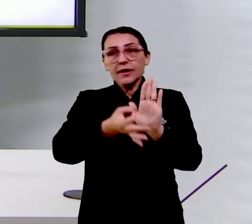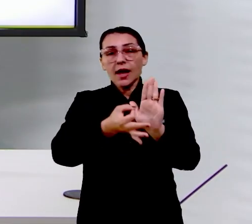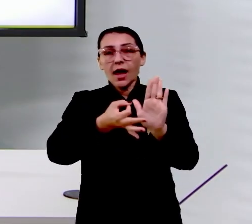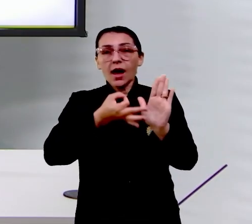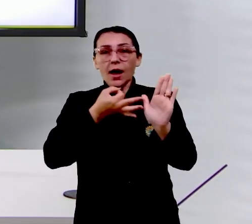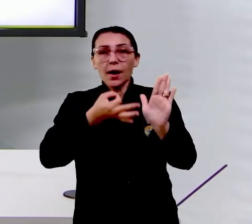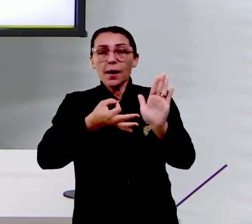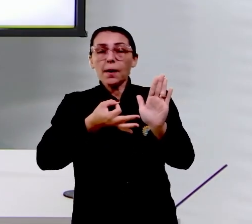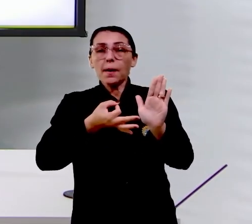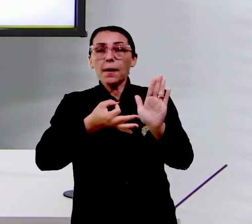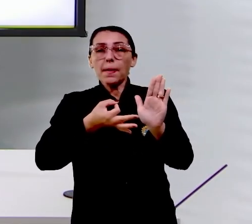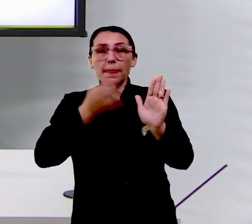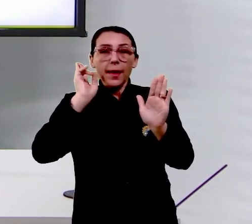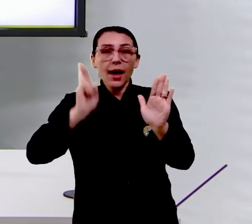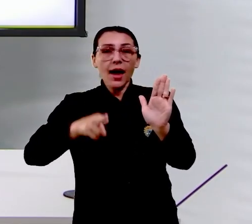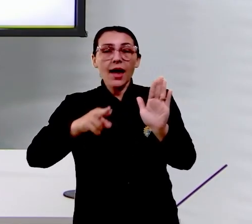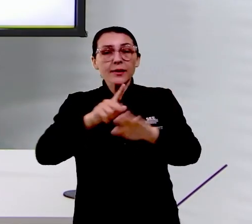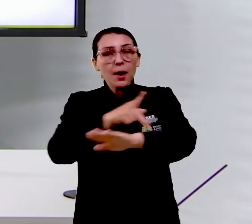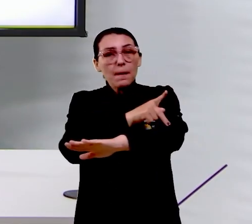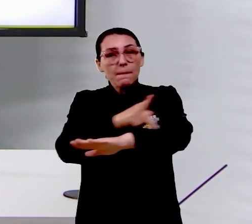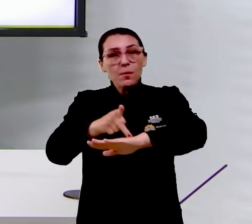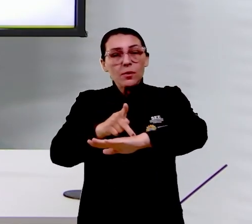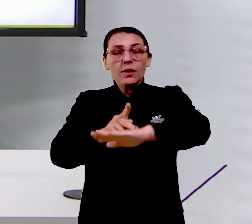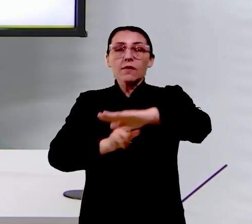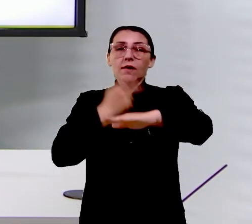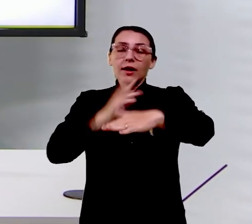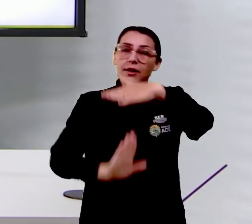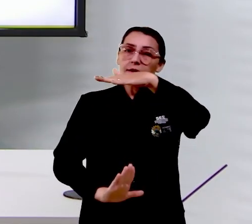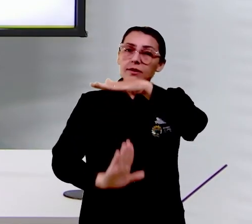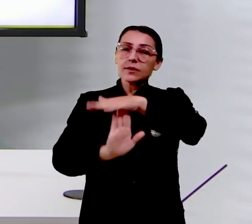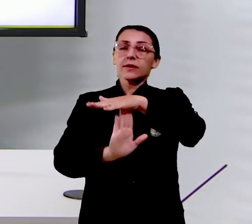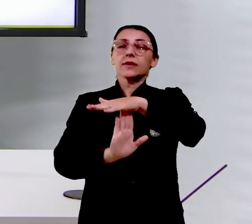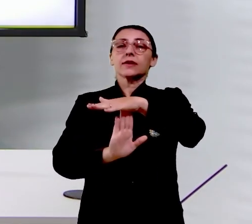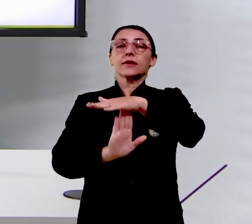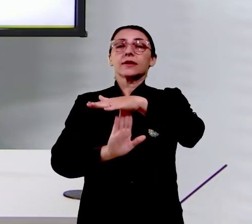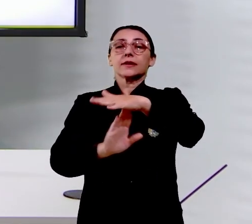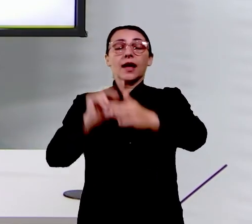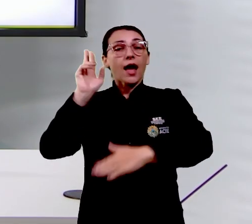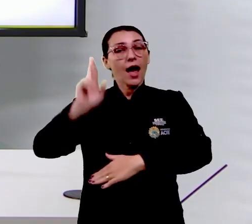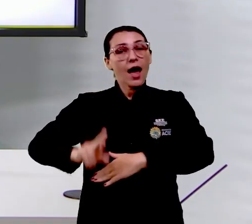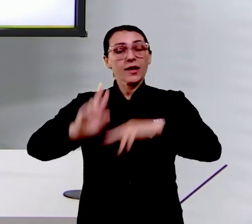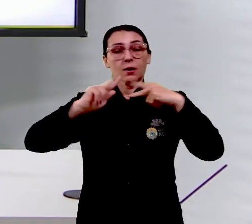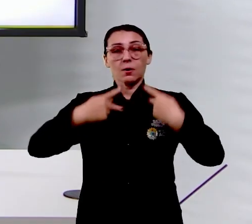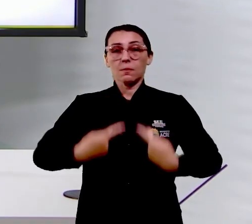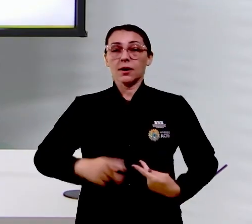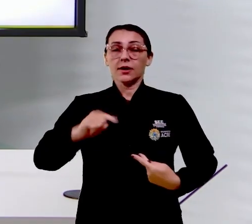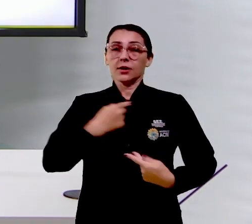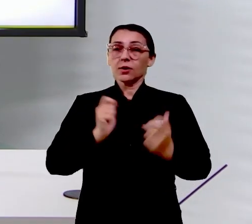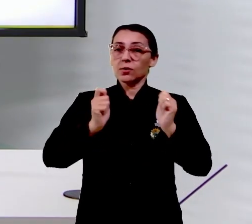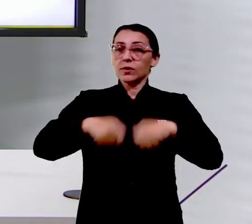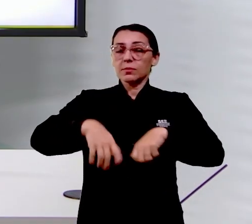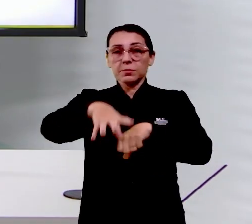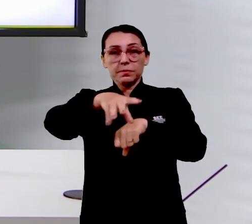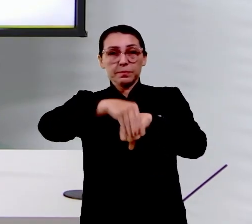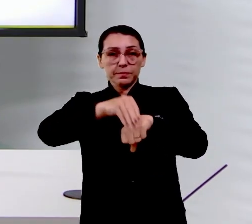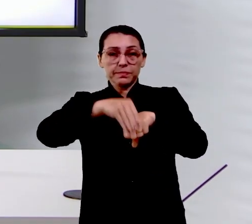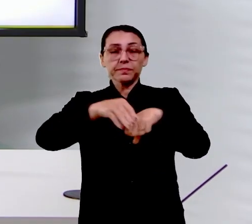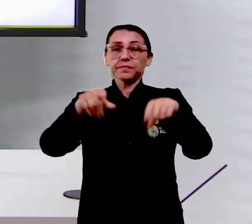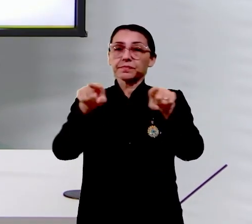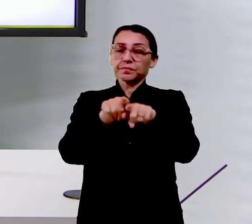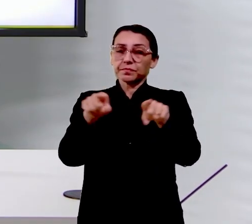pura, aonde ele vai tratar das limitações da razão humana e da nossa capacidade de conhecimento, e